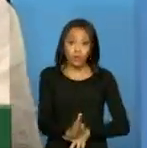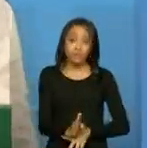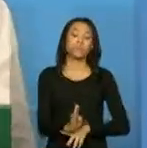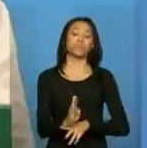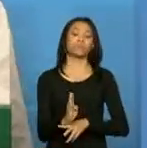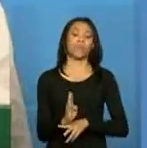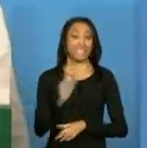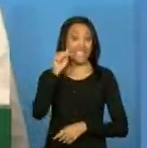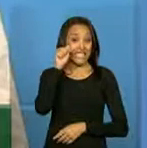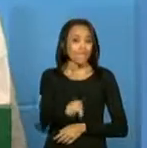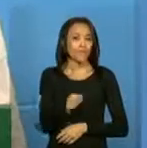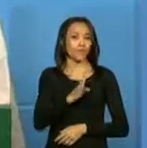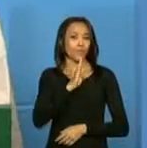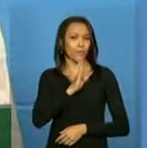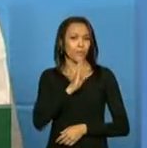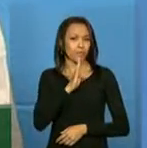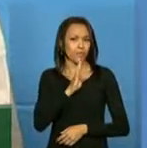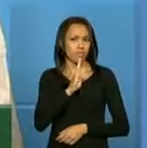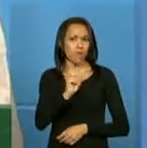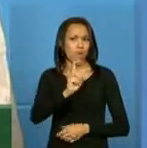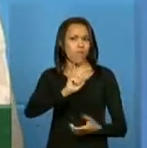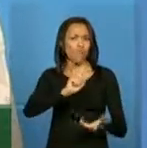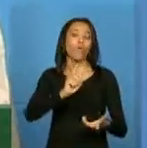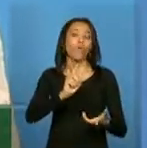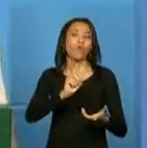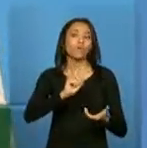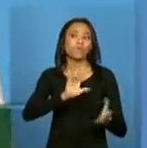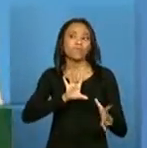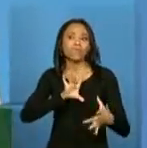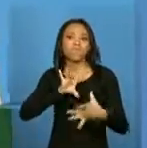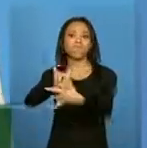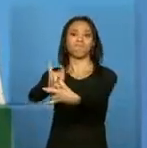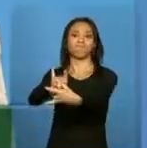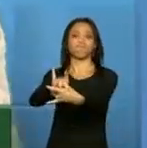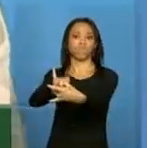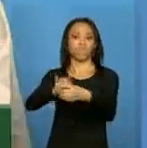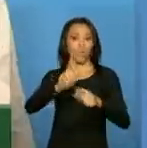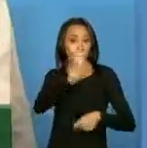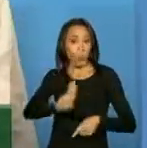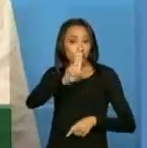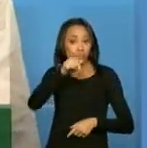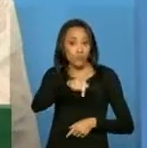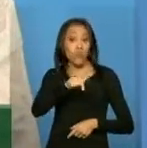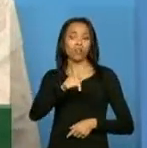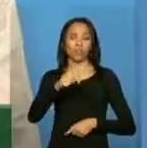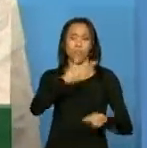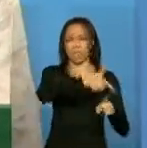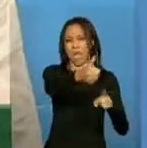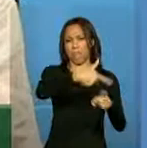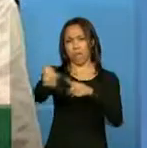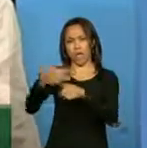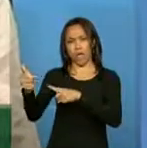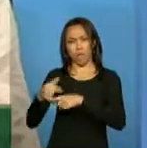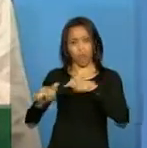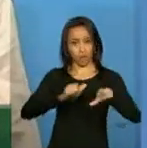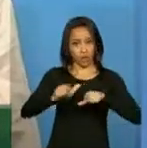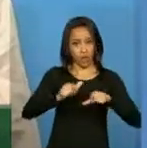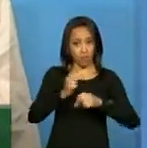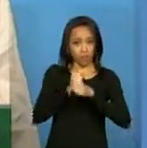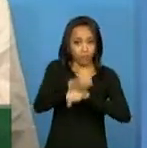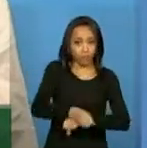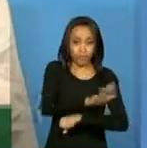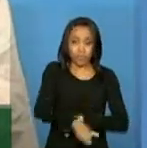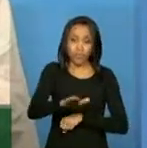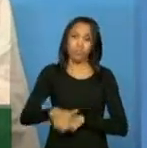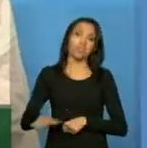e esse conhecimento daqui não for traduzido em ação que vai levar à eliminação do trabalho infantil, todas